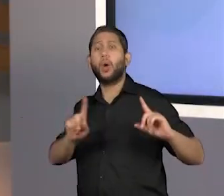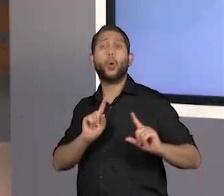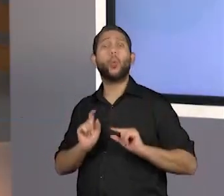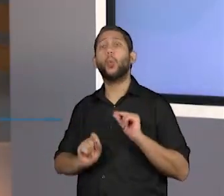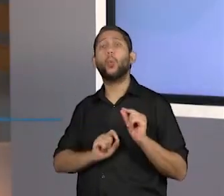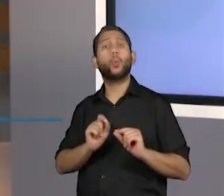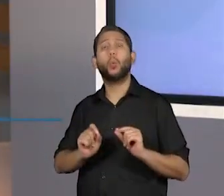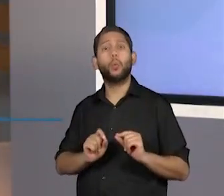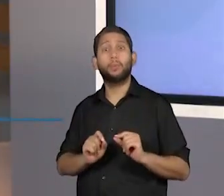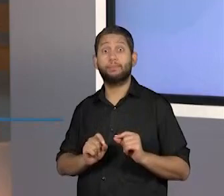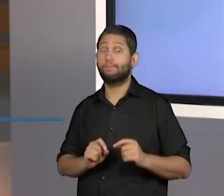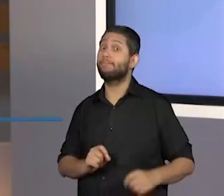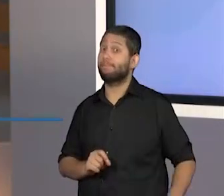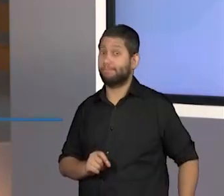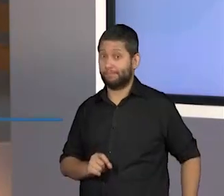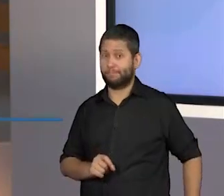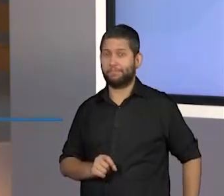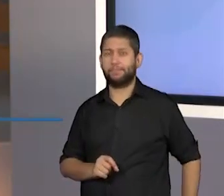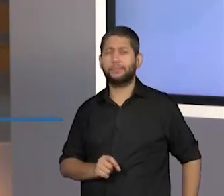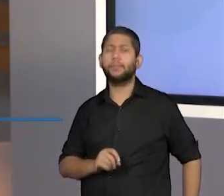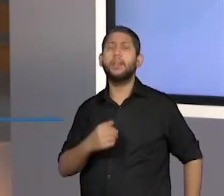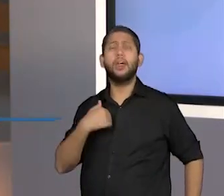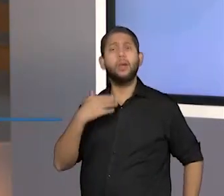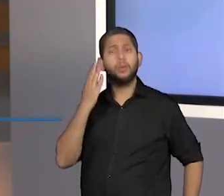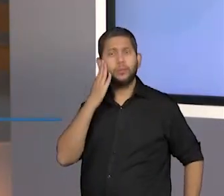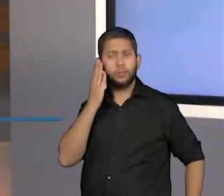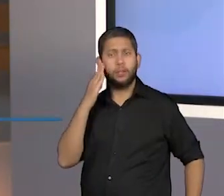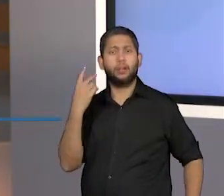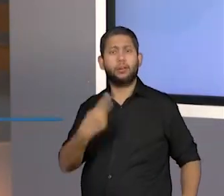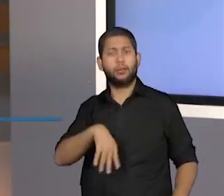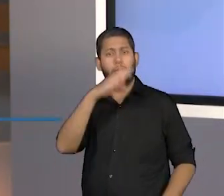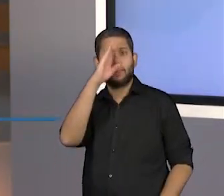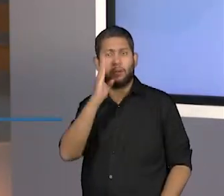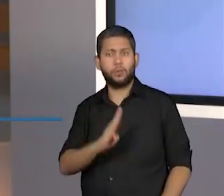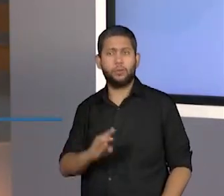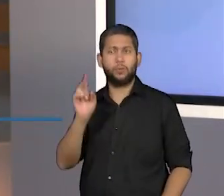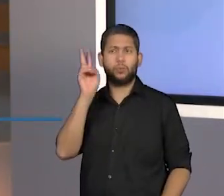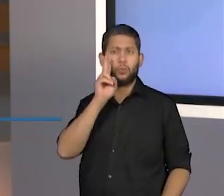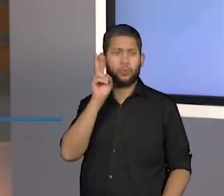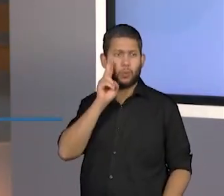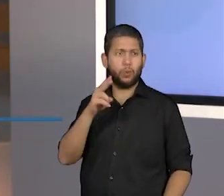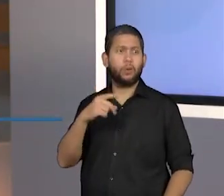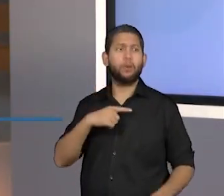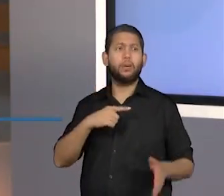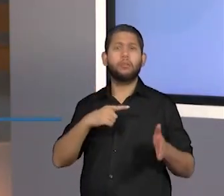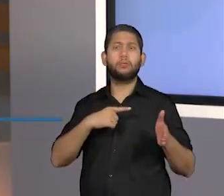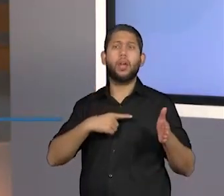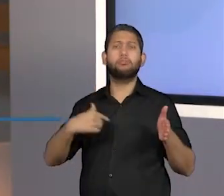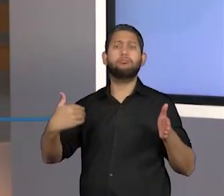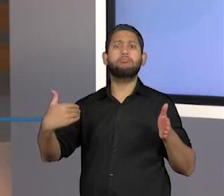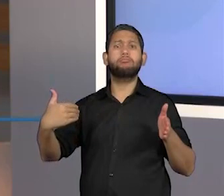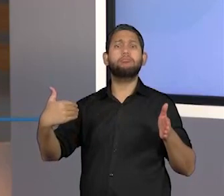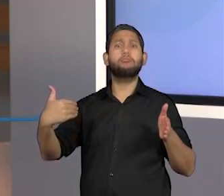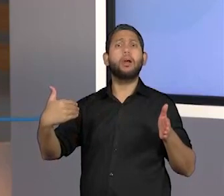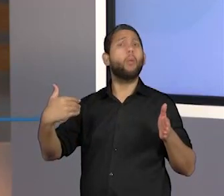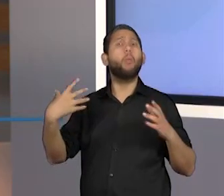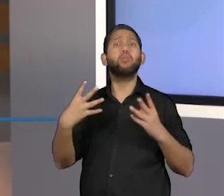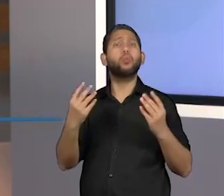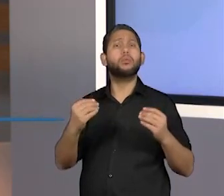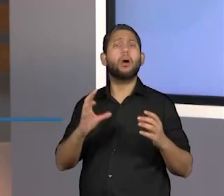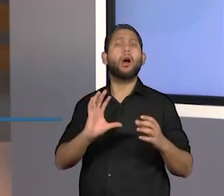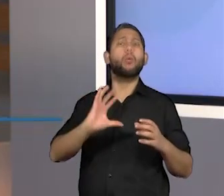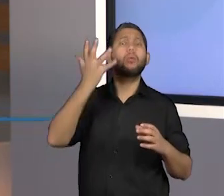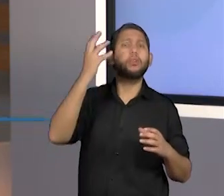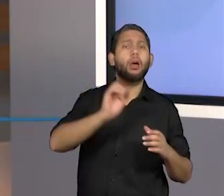bem. Eu sei aí que a história do Brasil teve muitos processos migratórios.